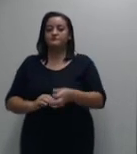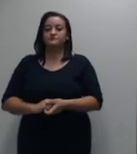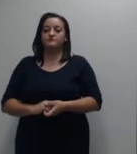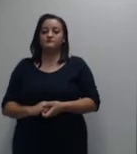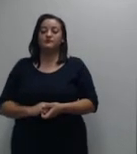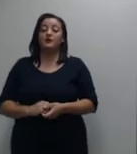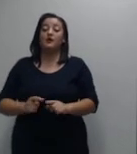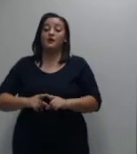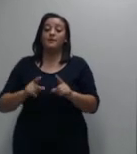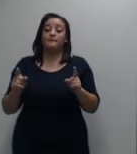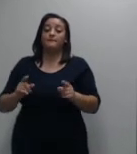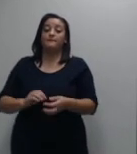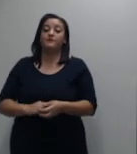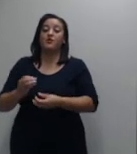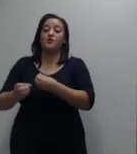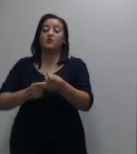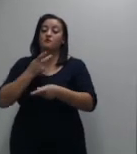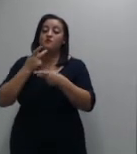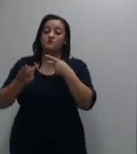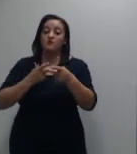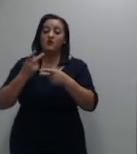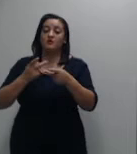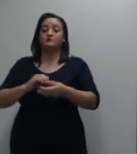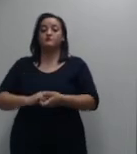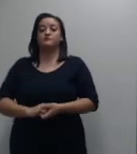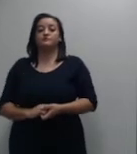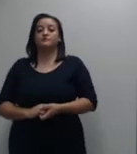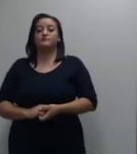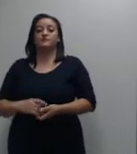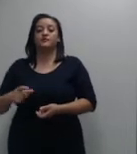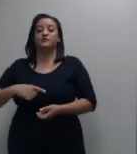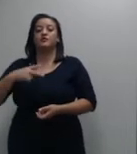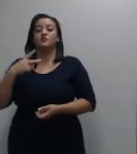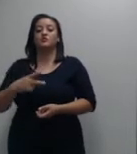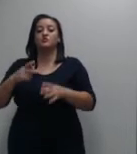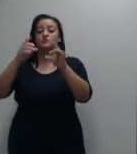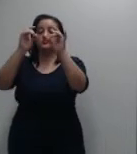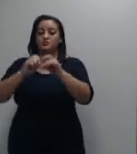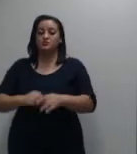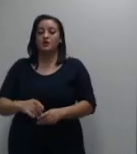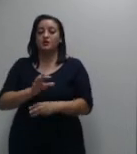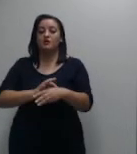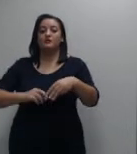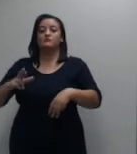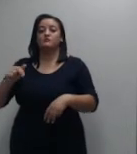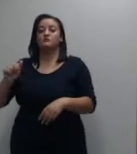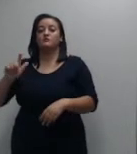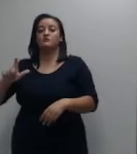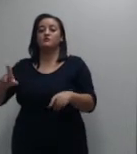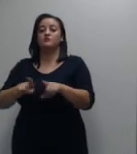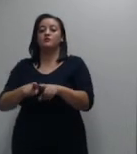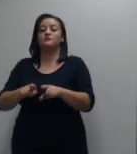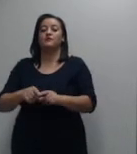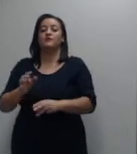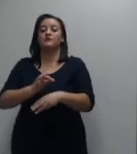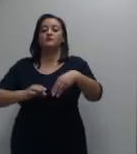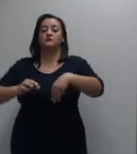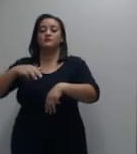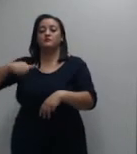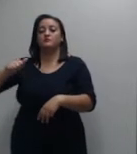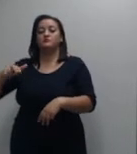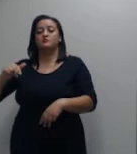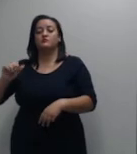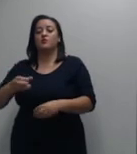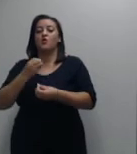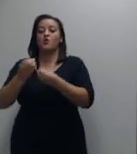mais com disse você lembra a dos destaques do Ministro Raul Araújo da ministra calor Então